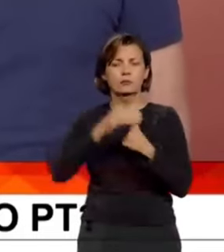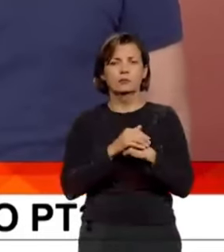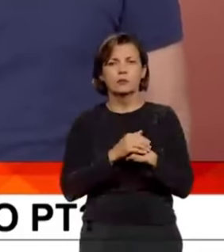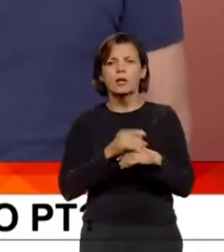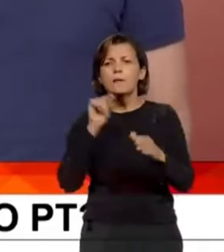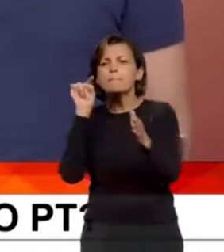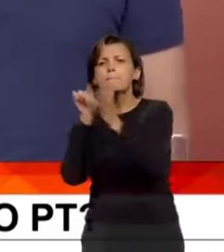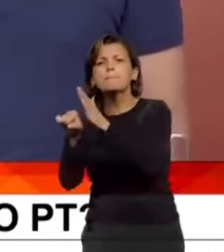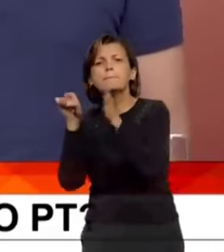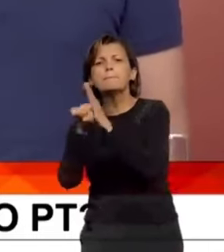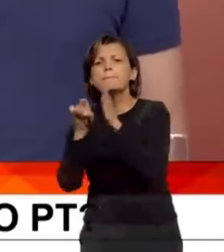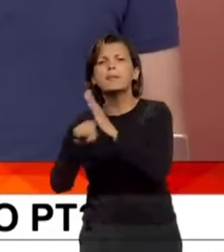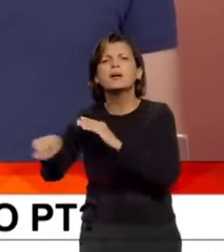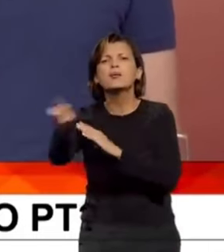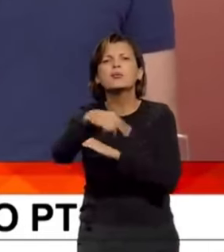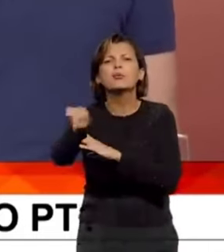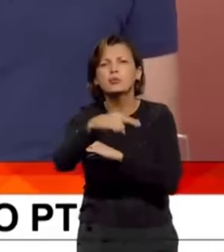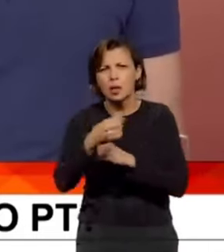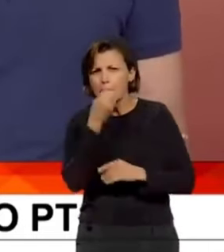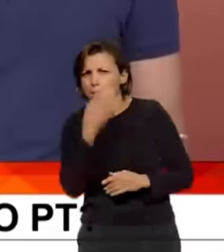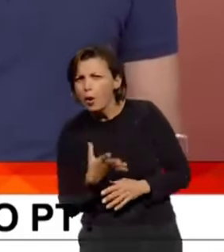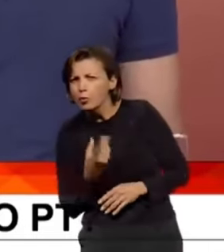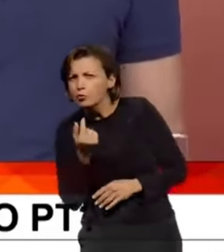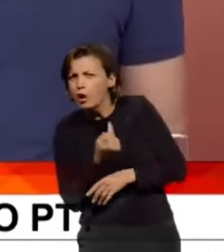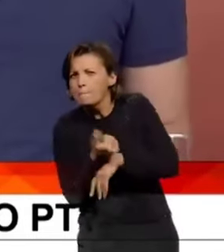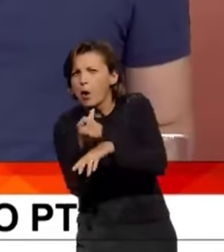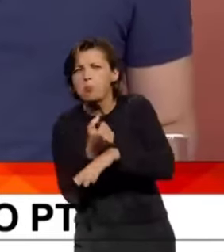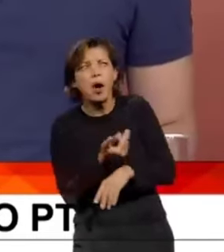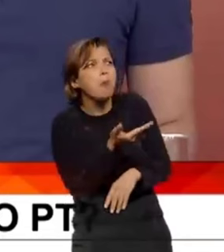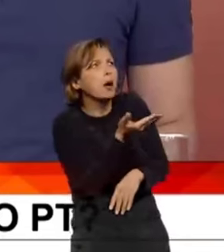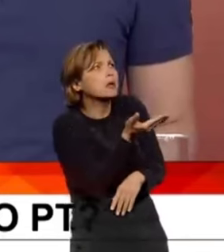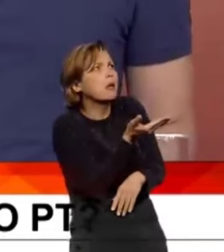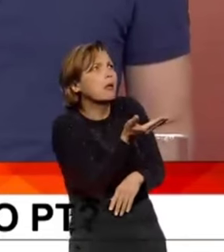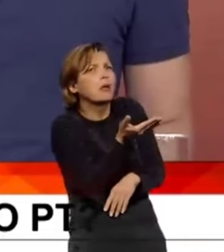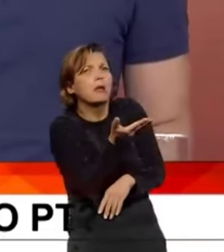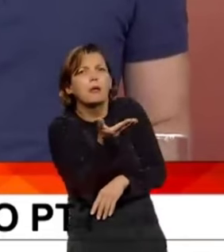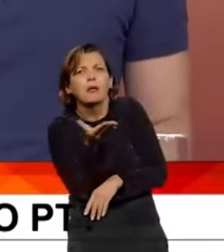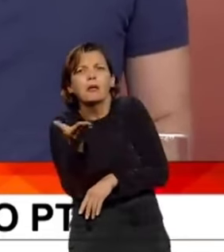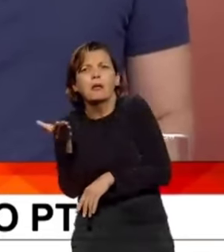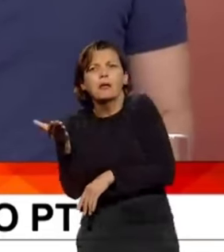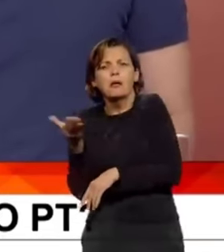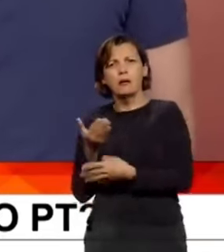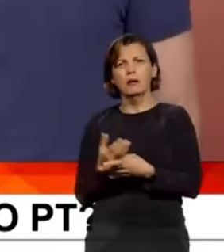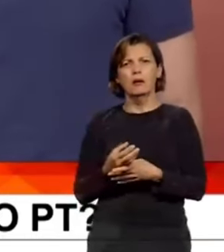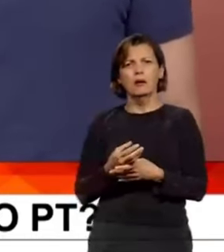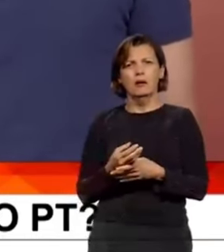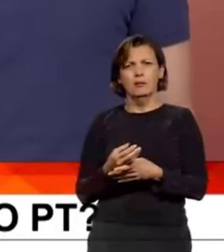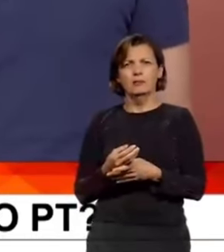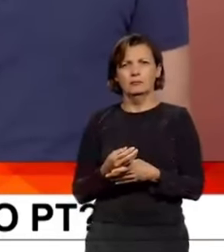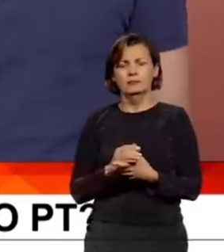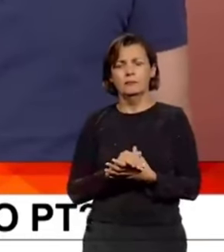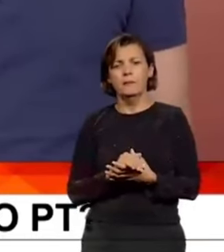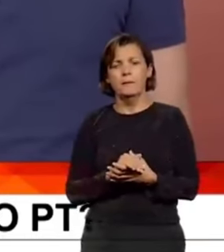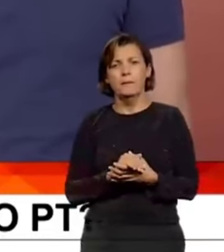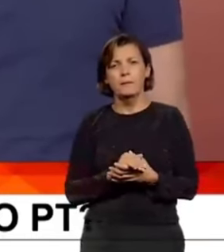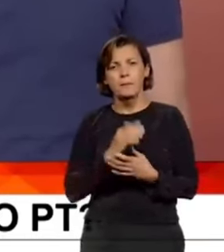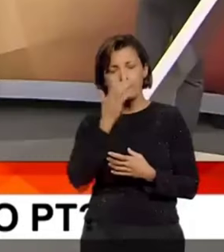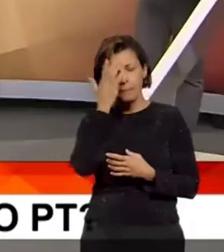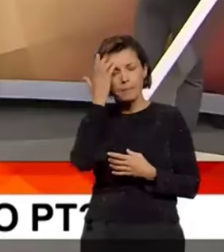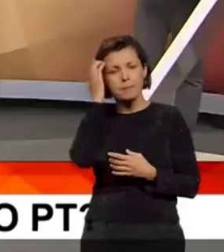beneficiários do auxílio eles acham aqui no esmola Oi tá contribuindo só um bilhões são dezenas de bilhões de reais